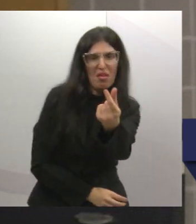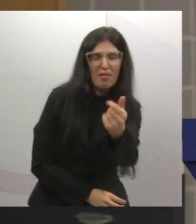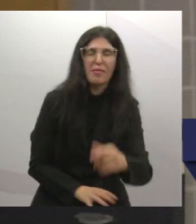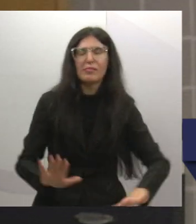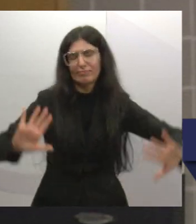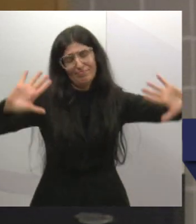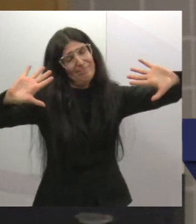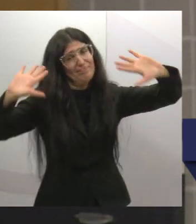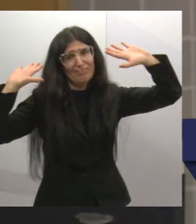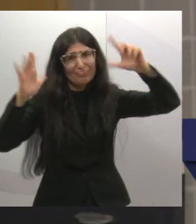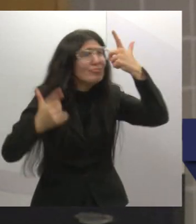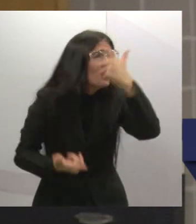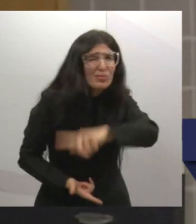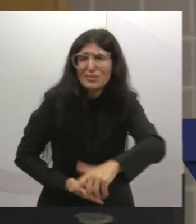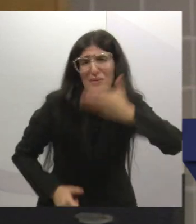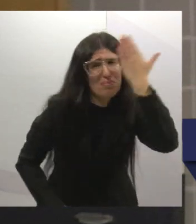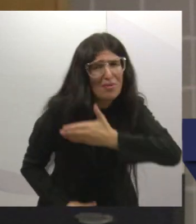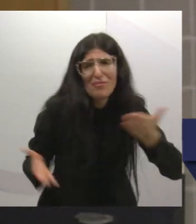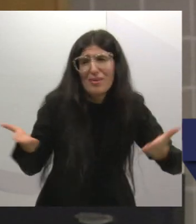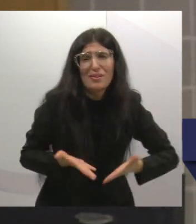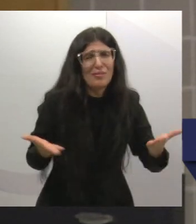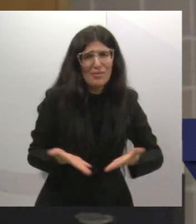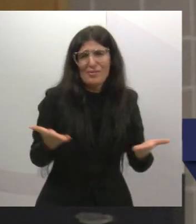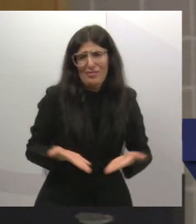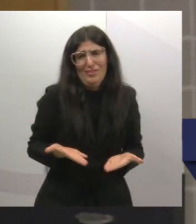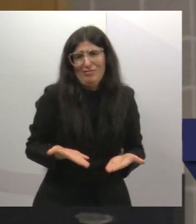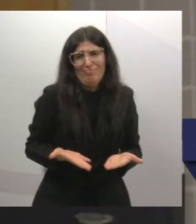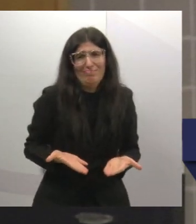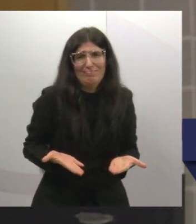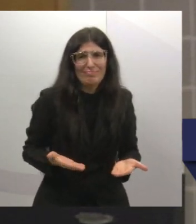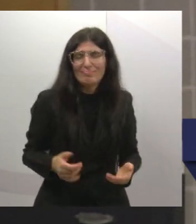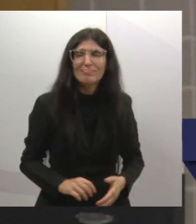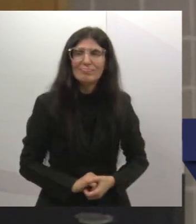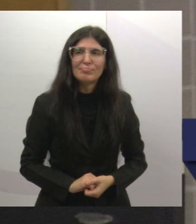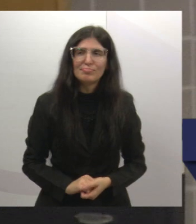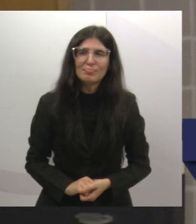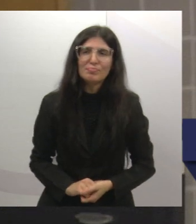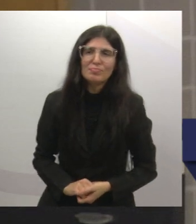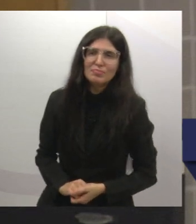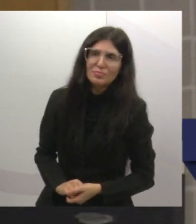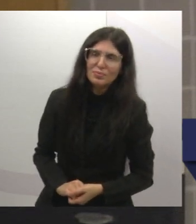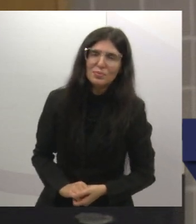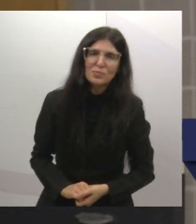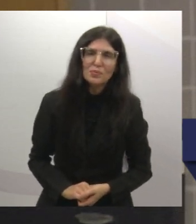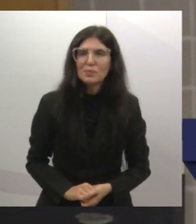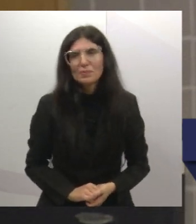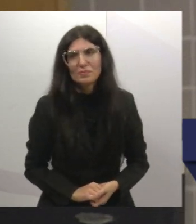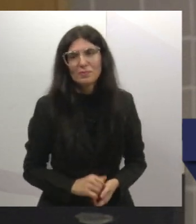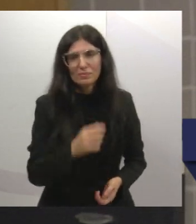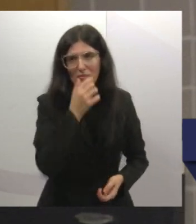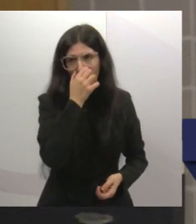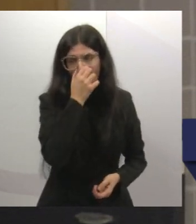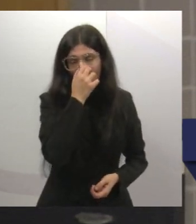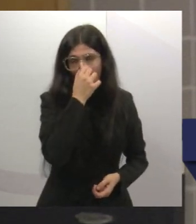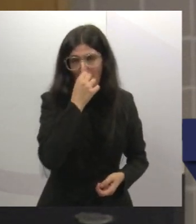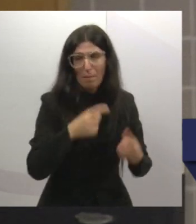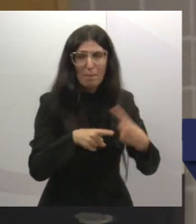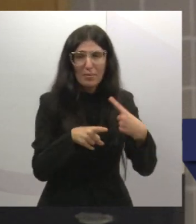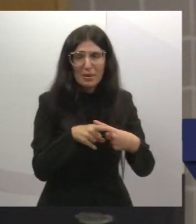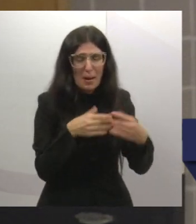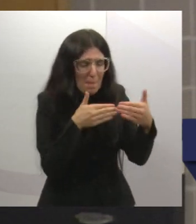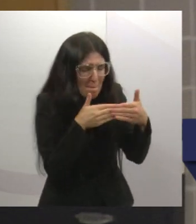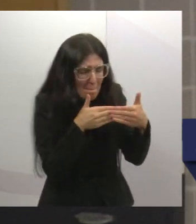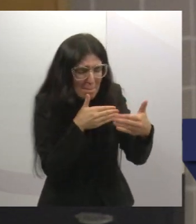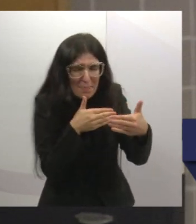primeiro quadrimestre e ainda não tem uma reflexão muito atenuante ao período que foi muito ainda curto